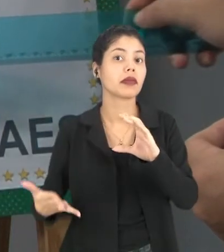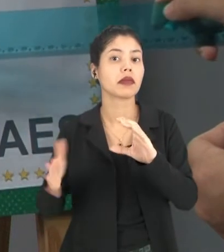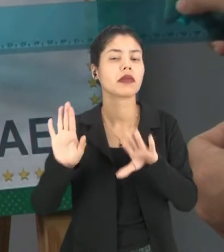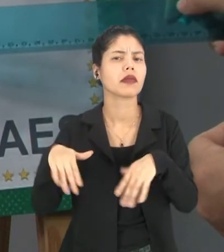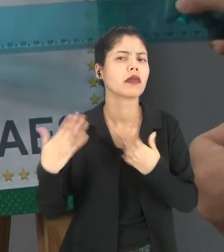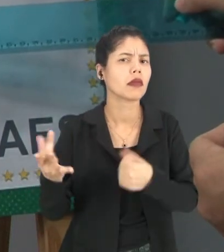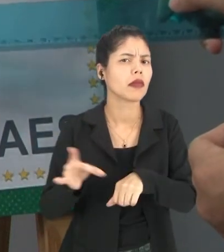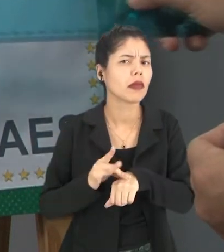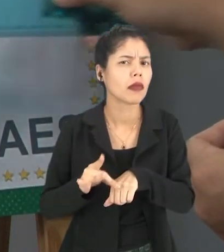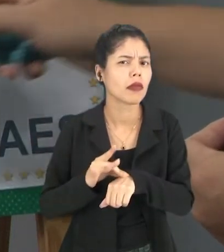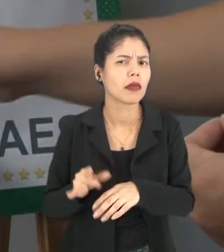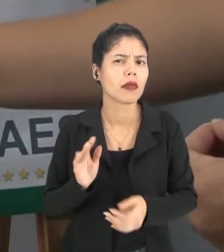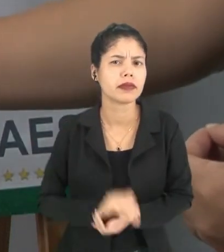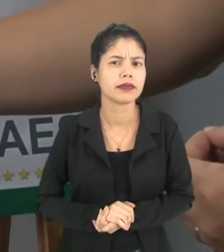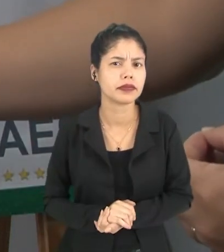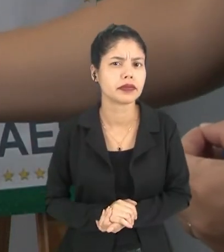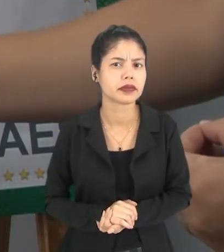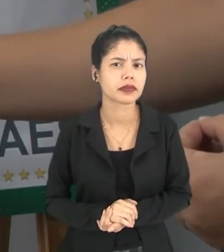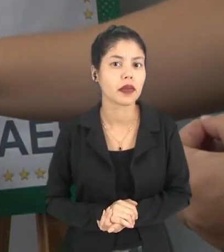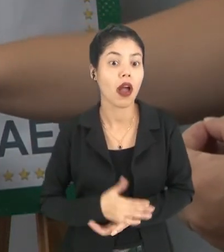pretas, então,